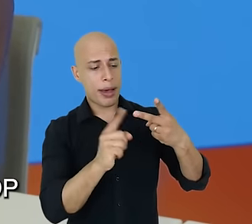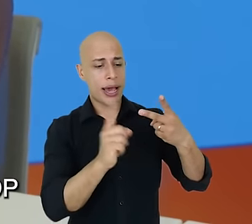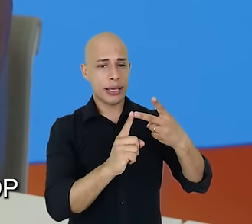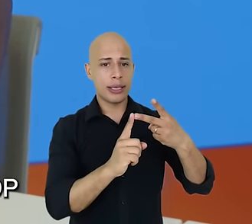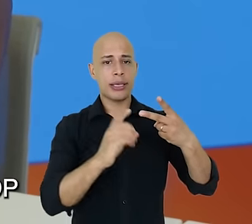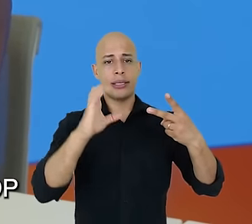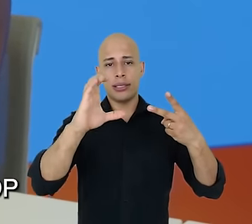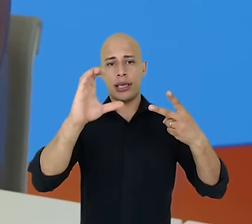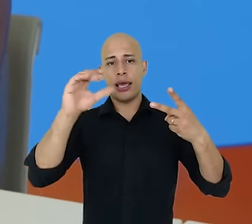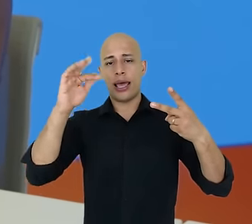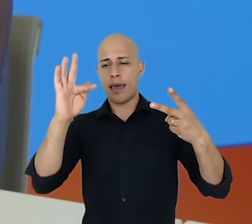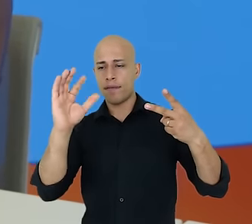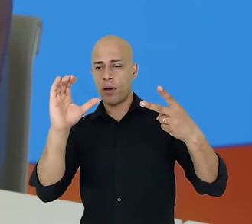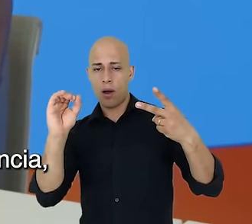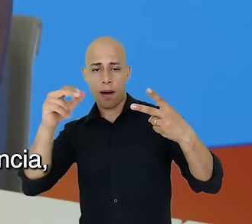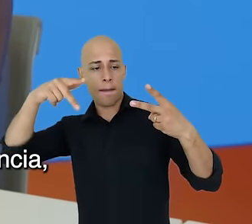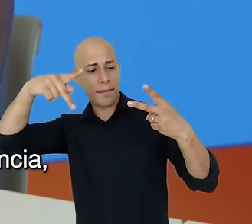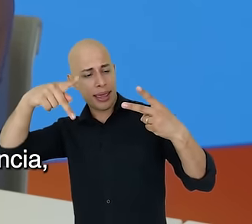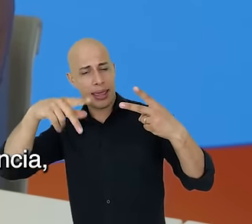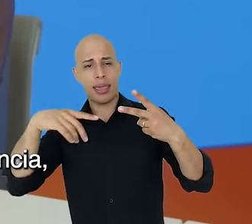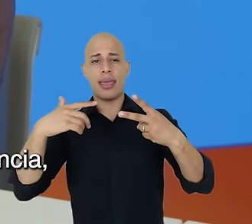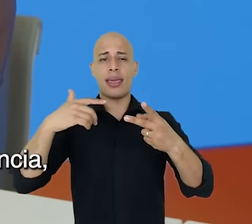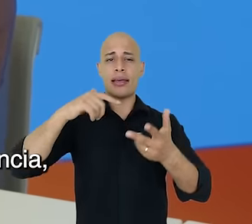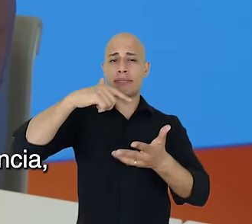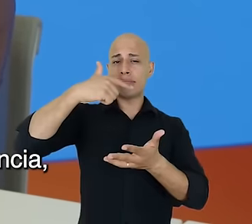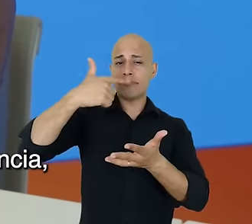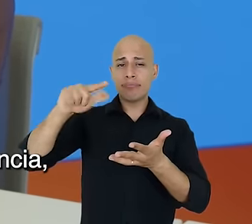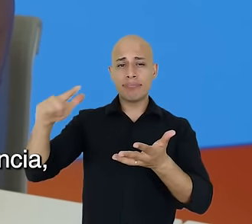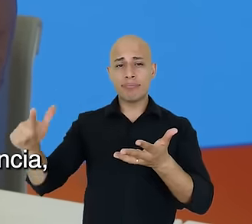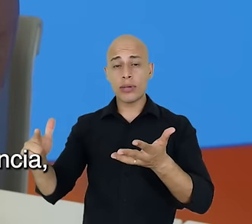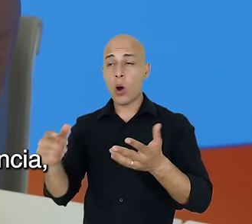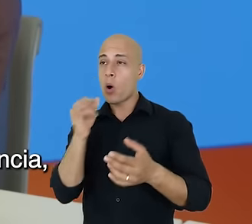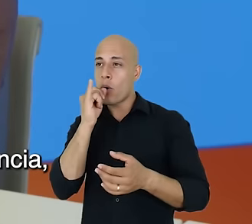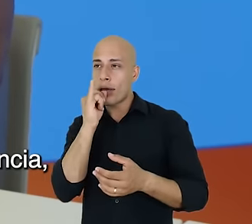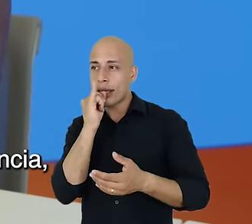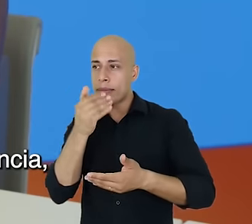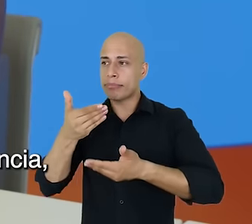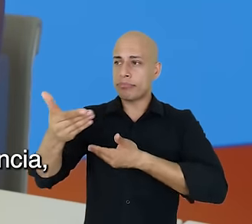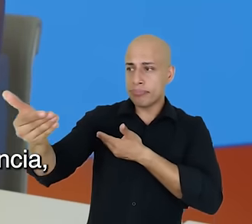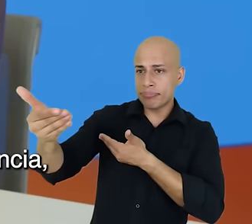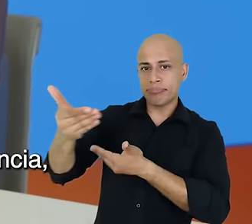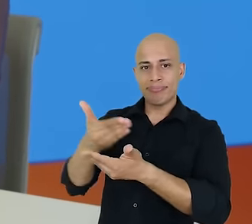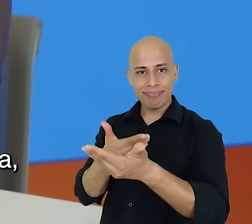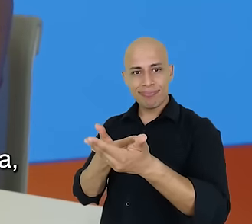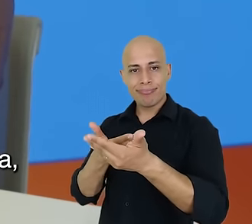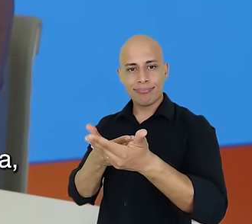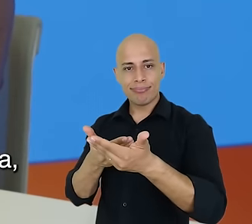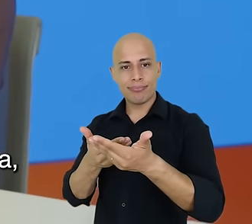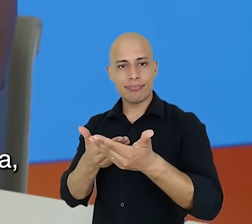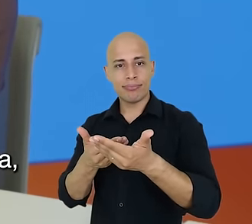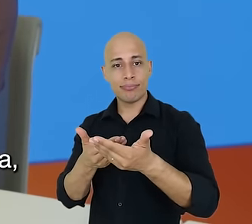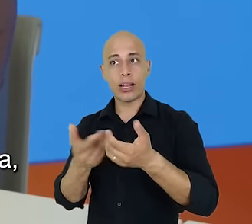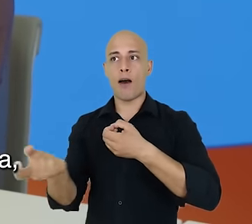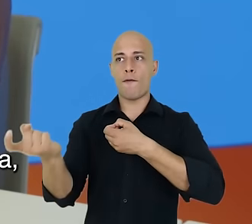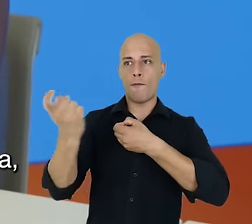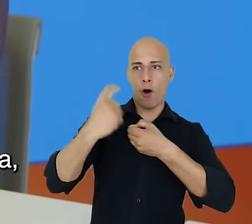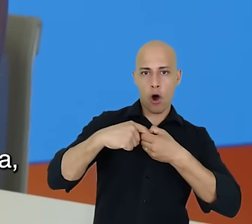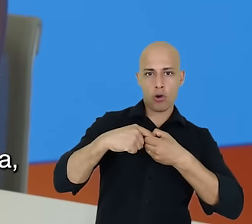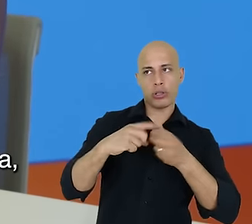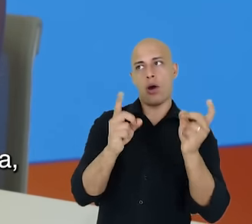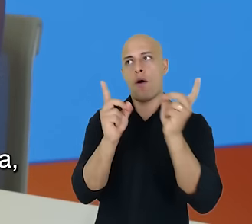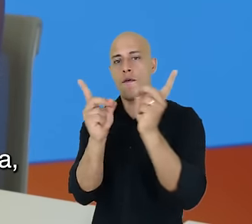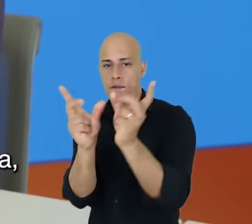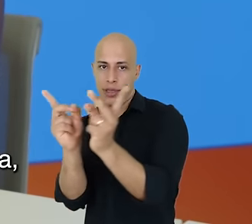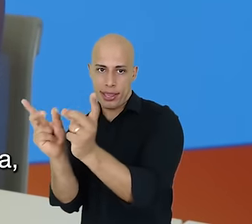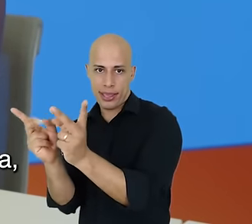cfop né e nas operações quando essa é de transferência ou essa é de devolução ou essa é de venda